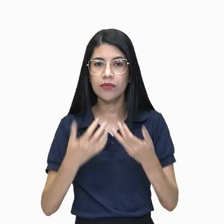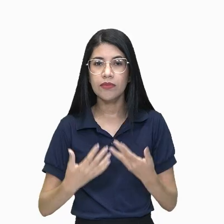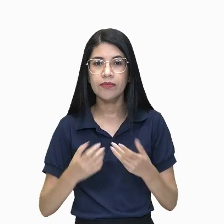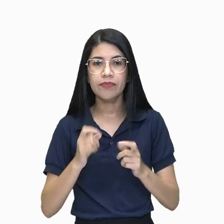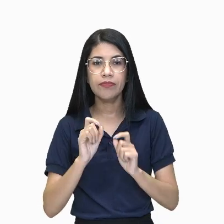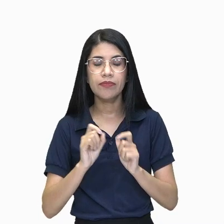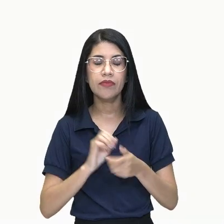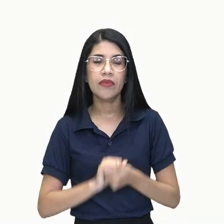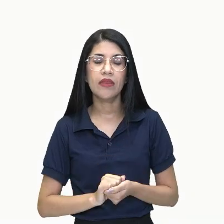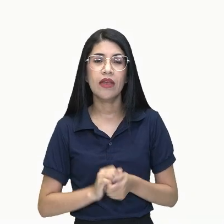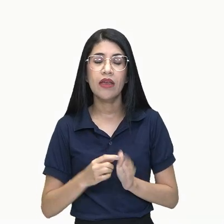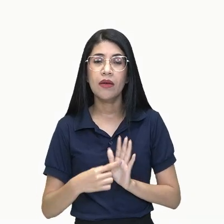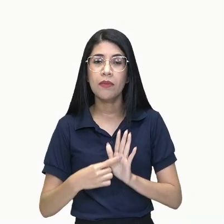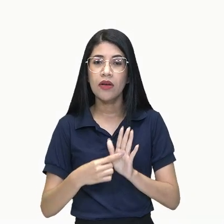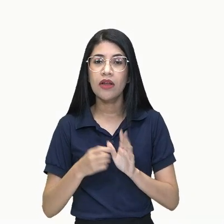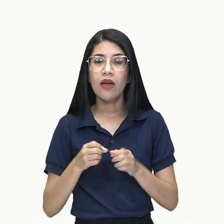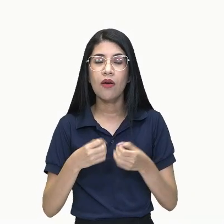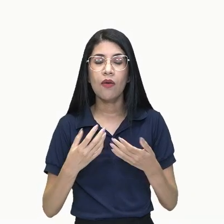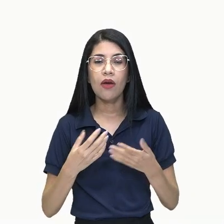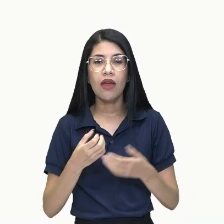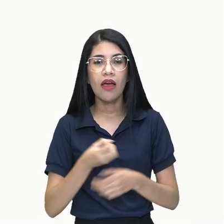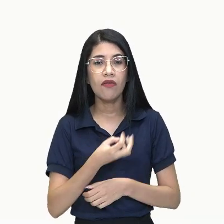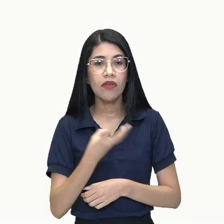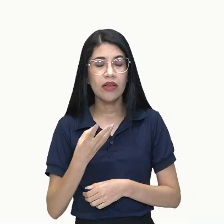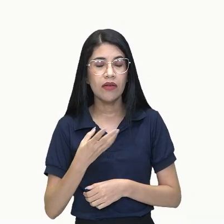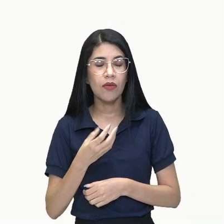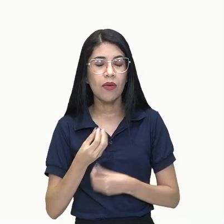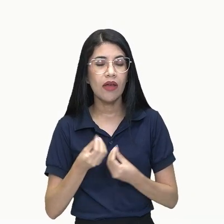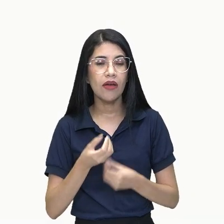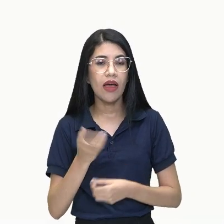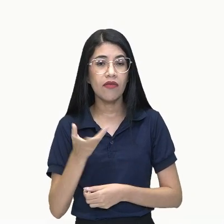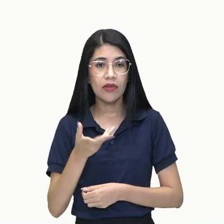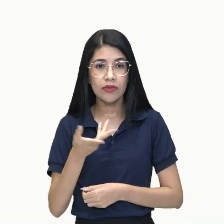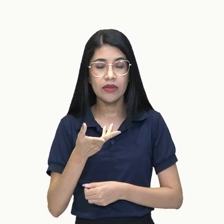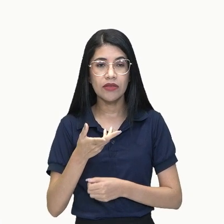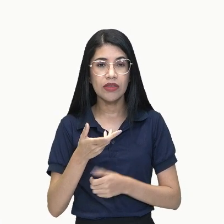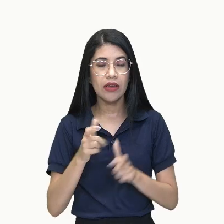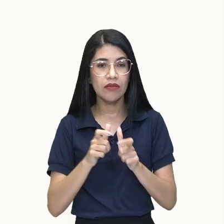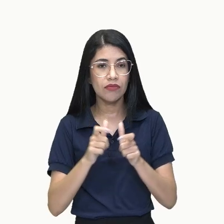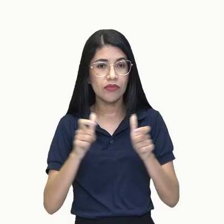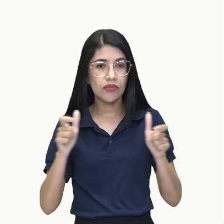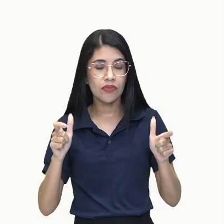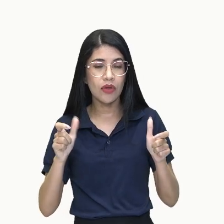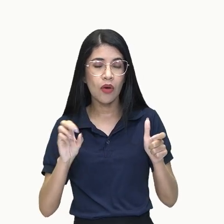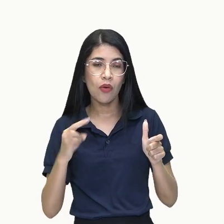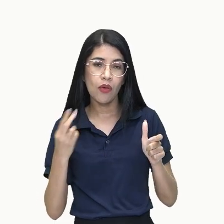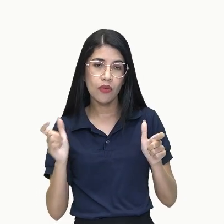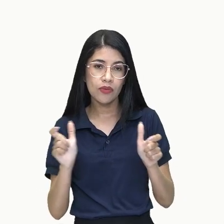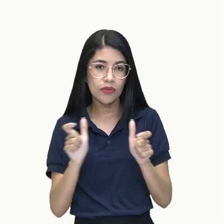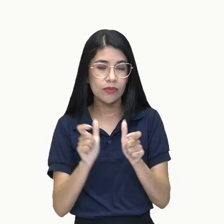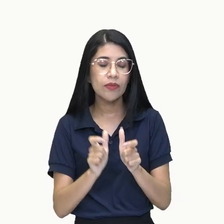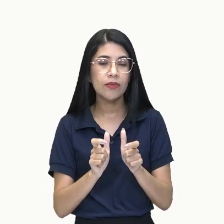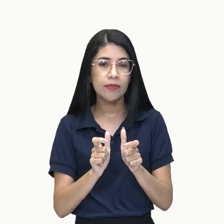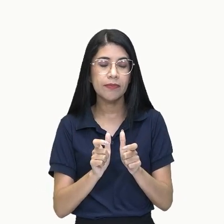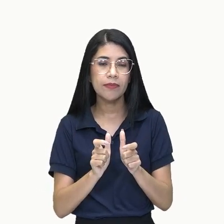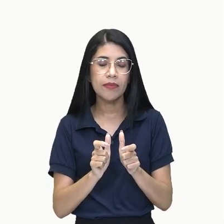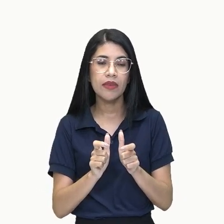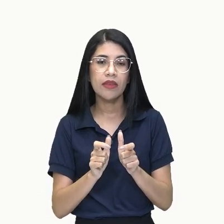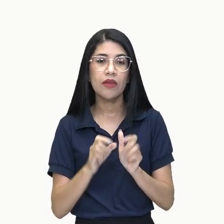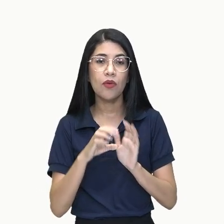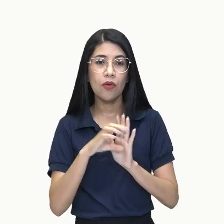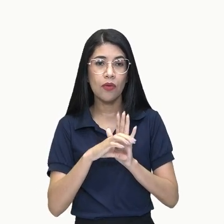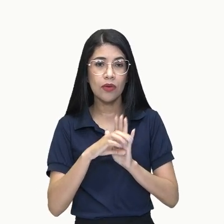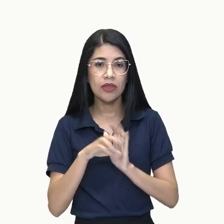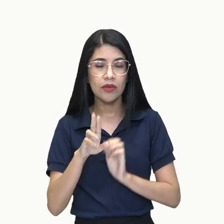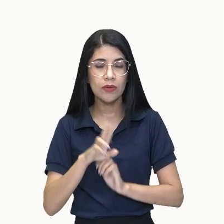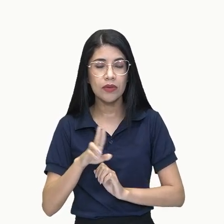foi a velocidade com que a função cresceu ou decresceu, certo? Então, a gente vai usar esse conceito e agora vamos apresentar